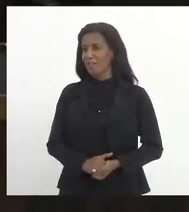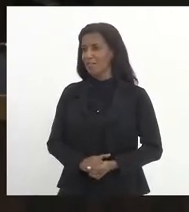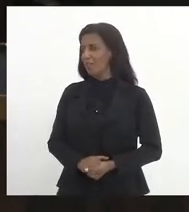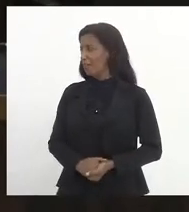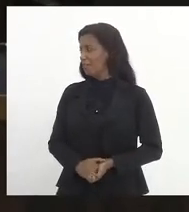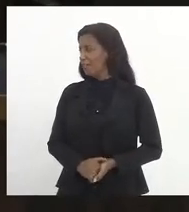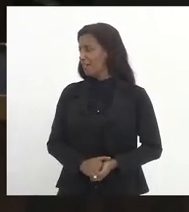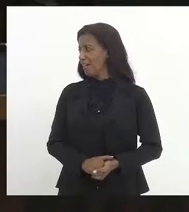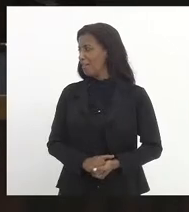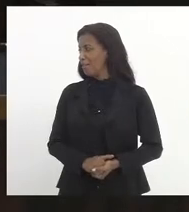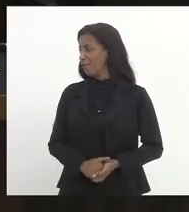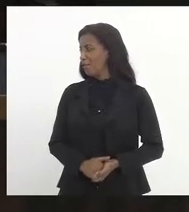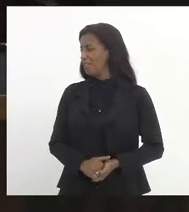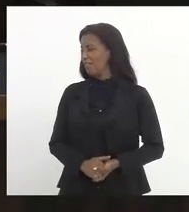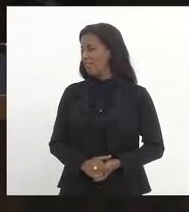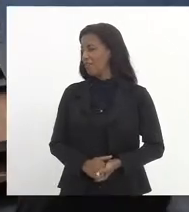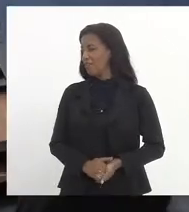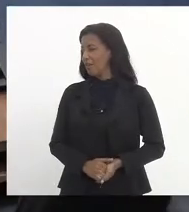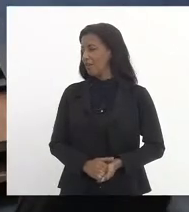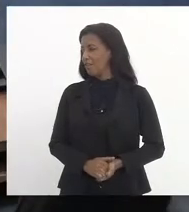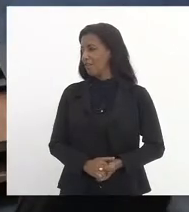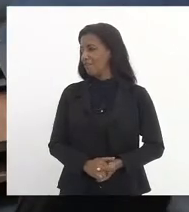designa relatora a deputada Marta Rocha.